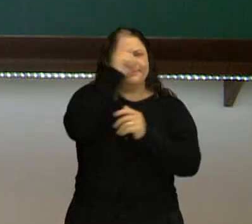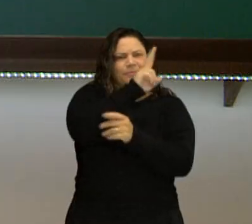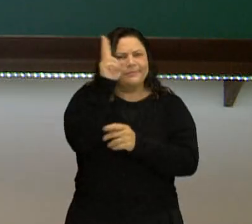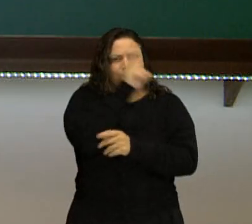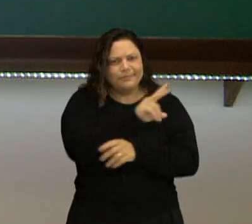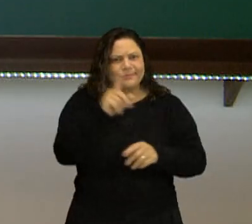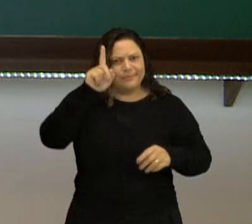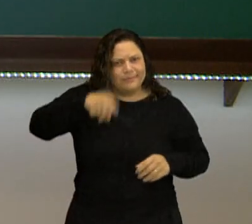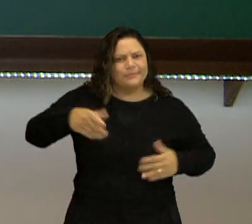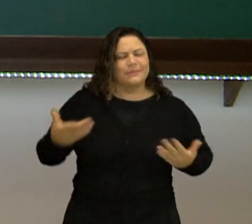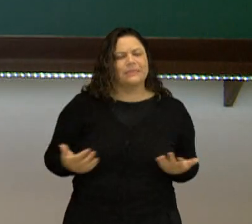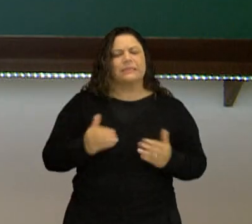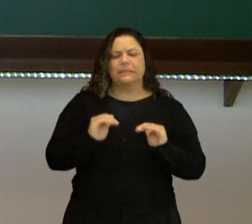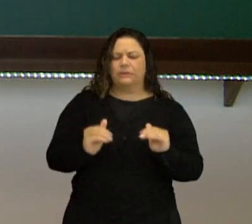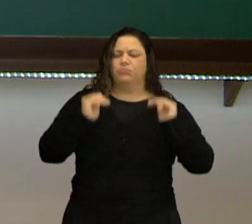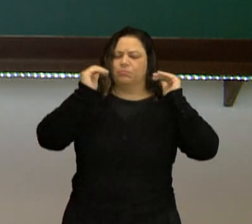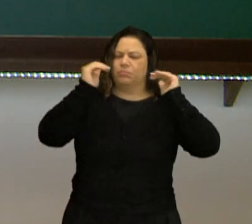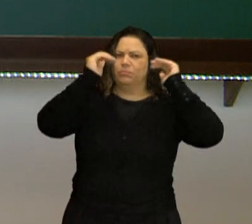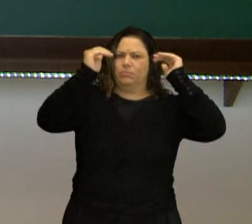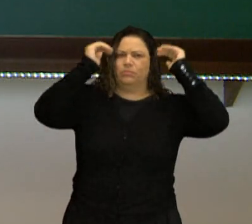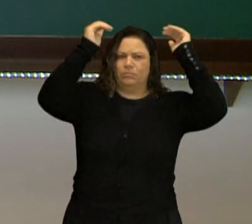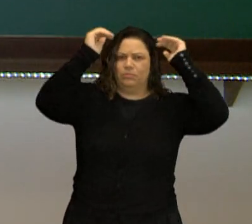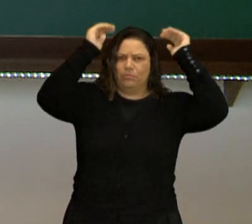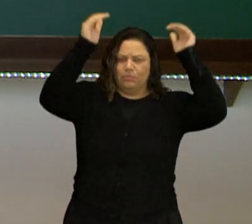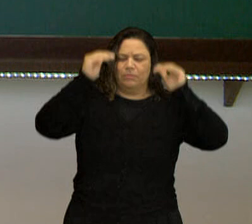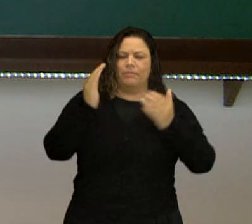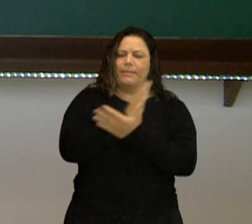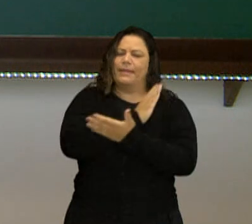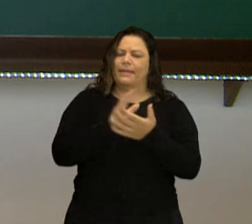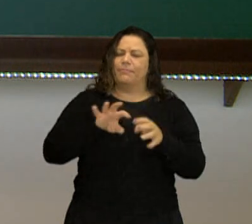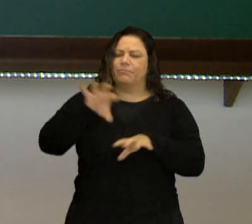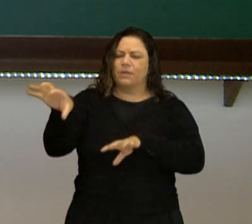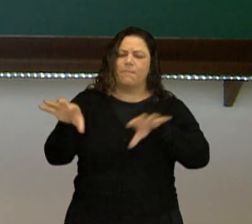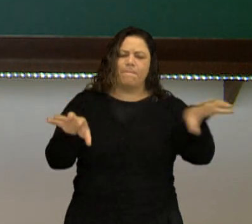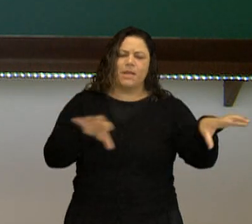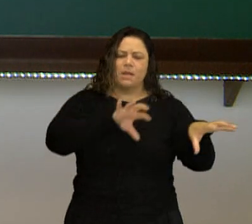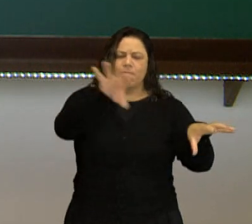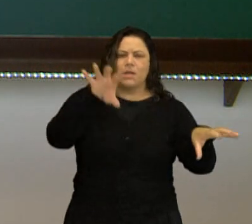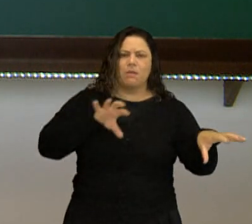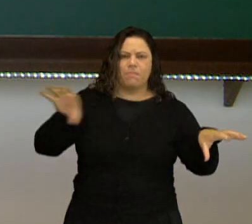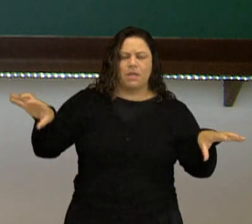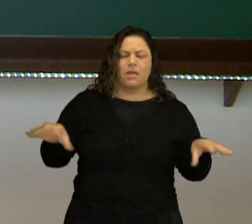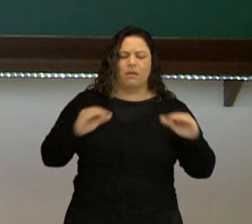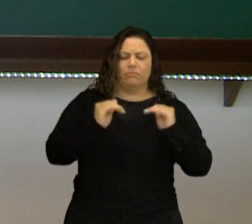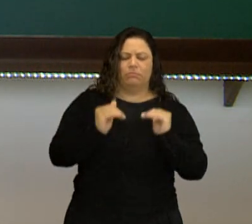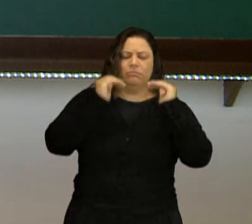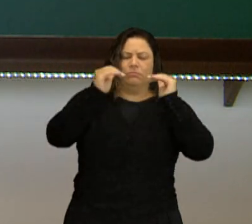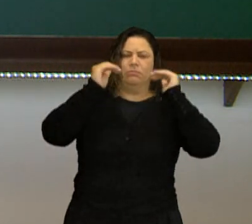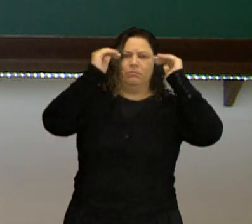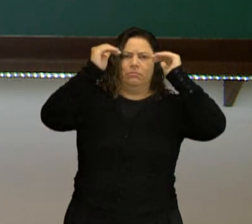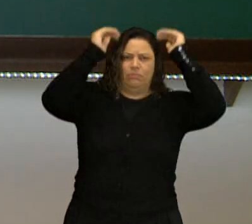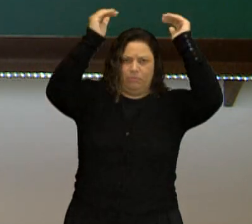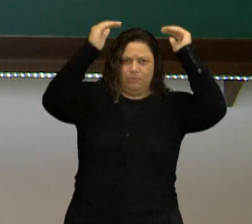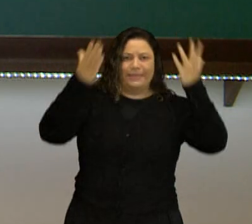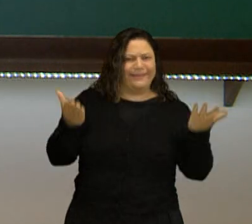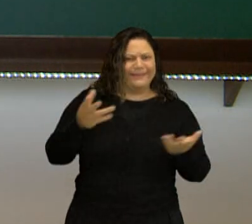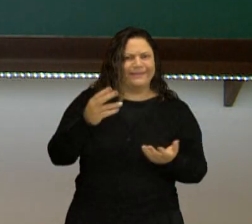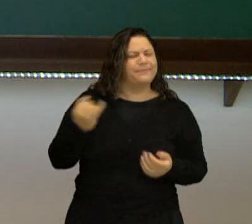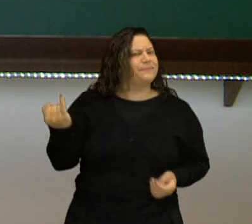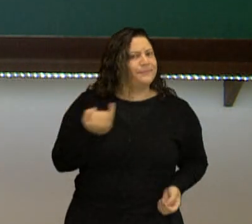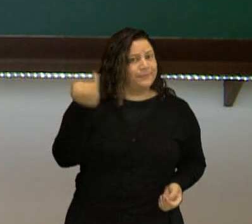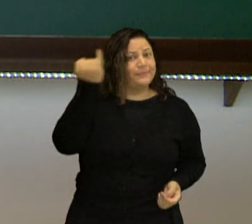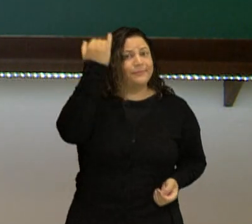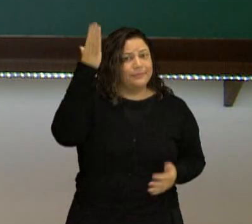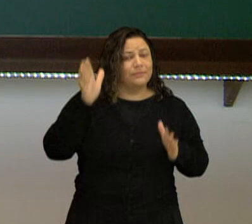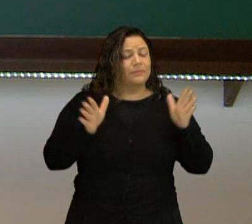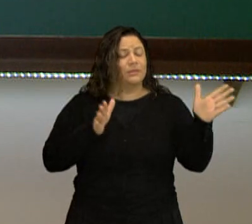da hierarquia, né? Você ter ali os cargos bem divididos e quem está acima, quem está abaixo. Então essa questão da hierarquia, muito importante